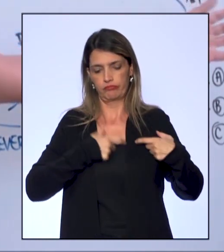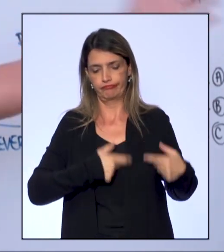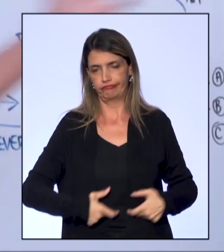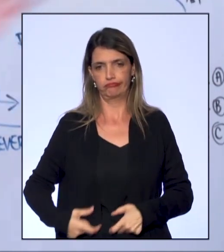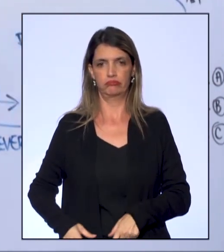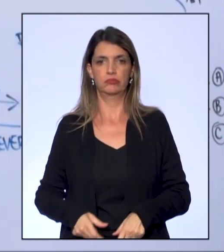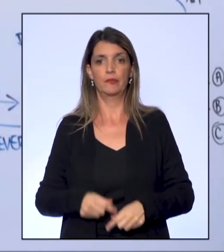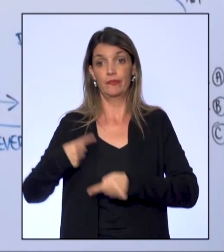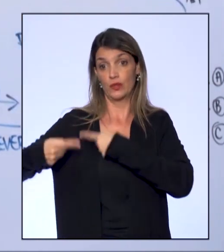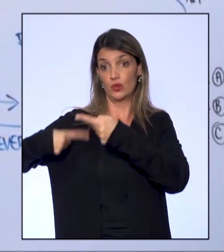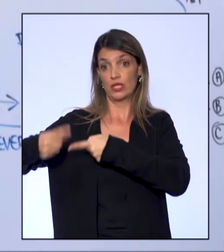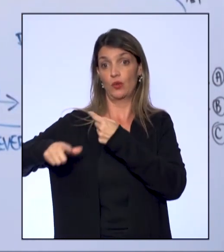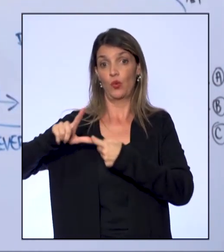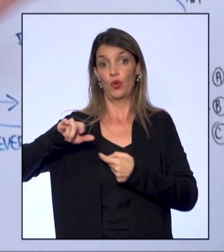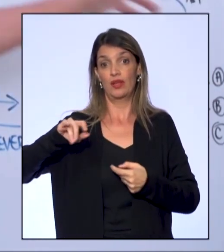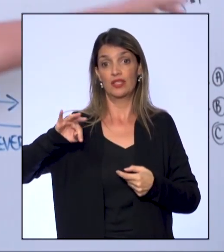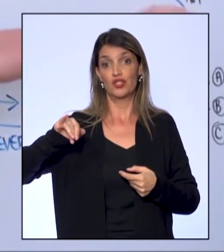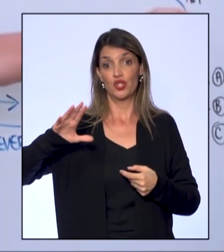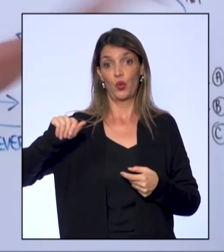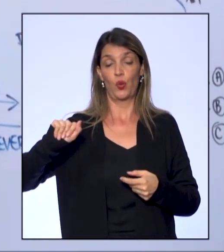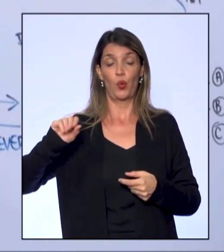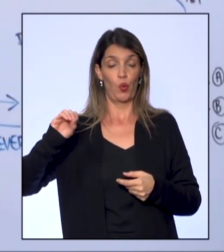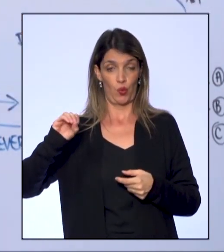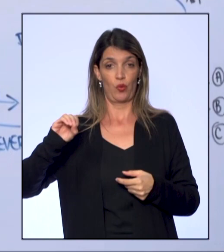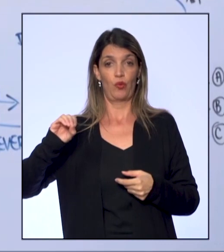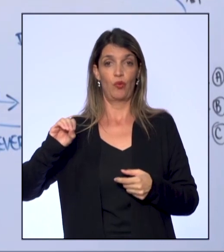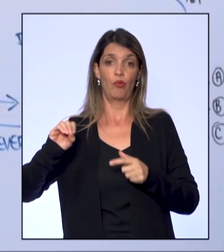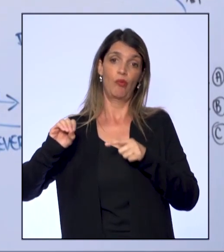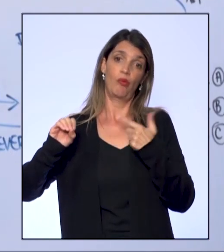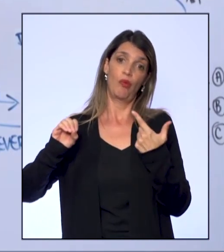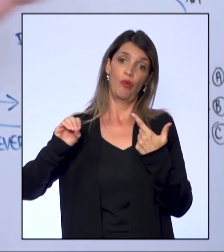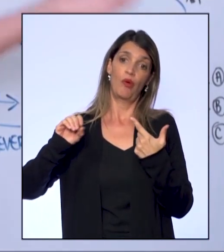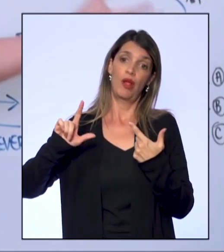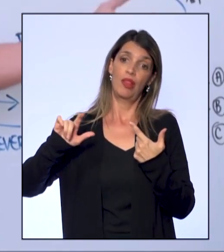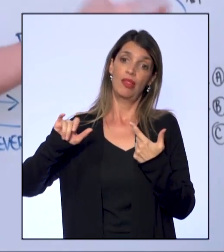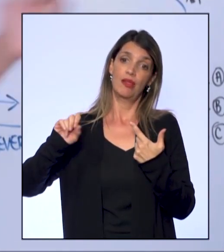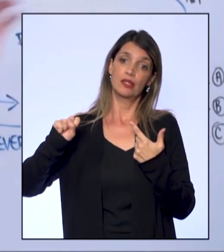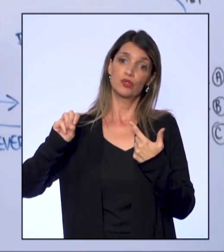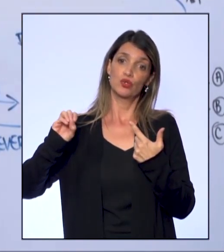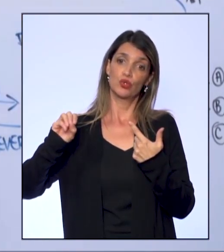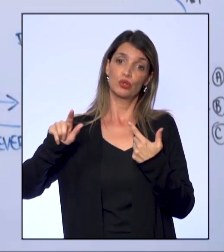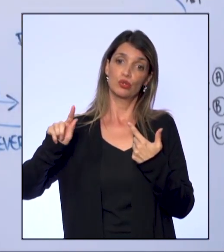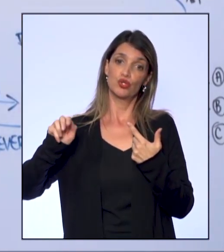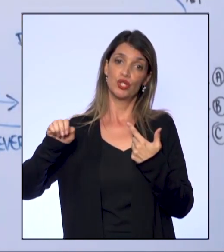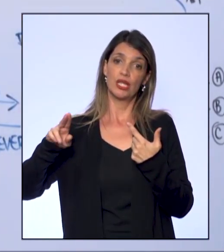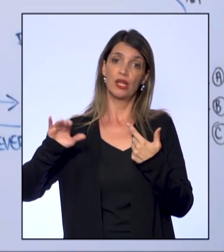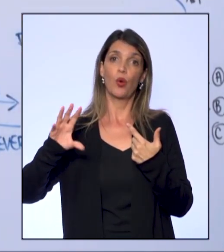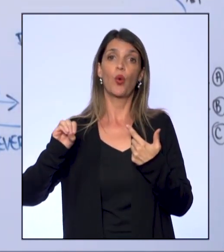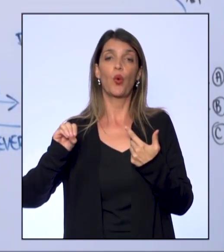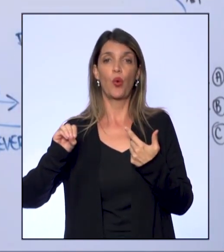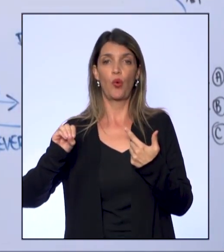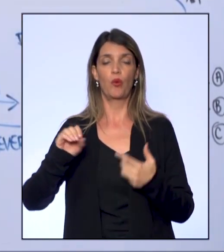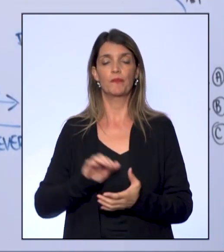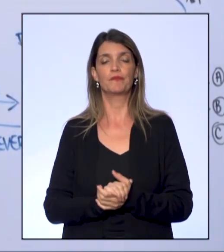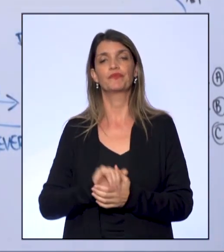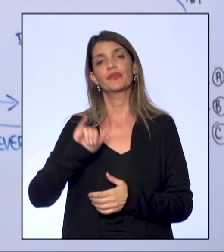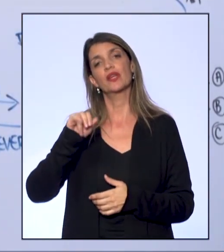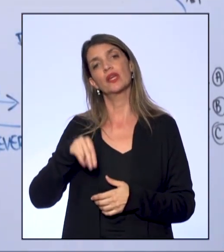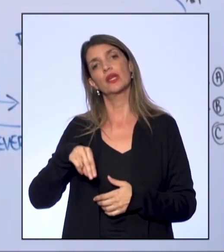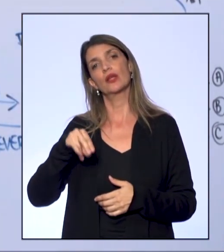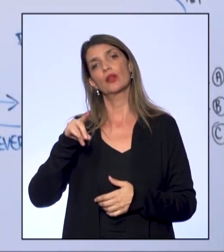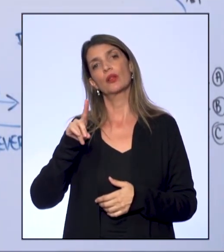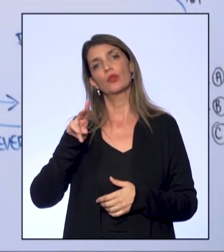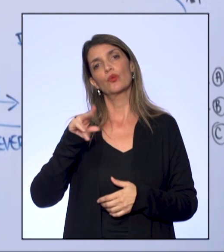lítico, às vezes ela está no ciclo lisogênico. Ciclo lítico, quando sai do lisogênico para o lítico, a gente chama isso de indução. Indução,